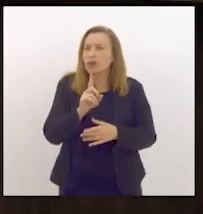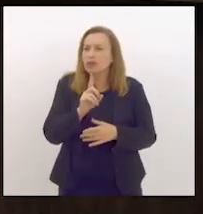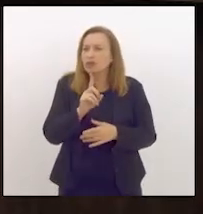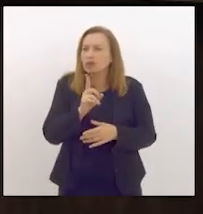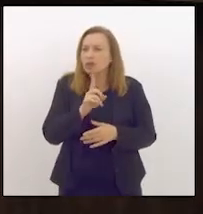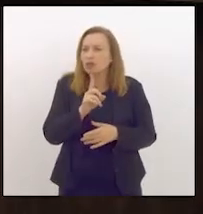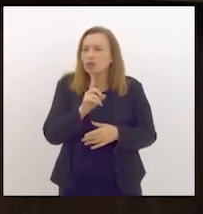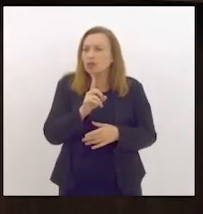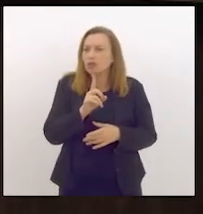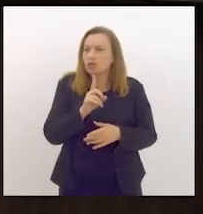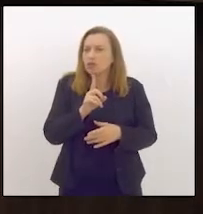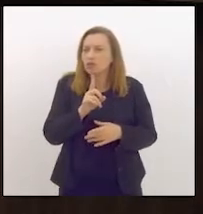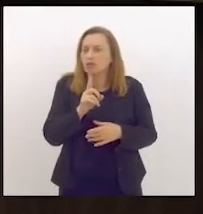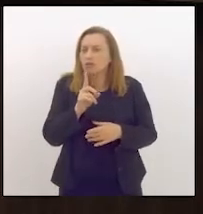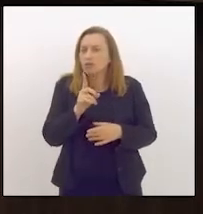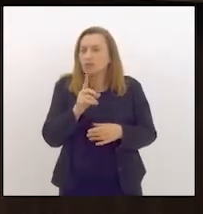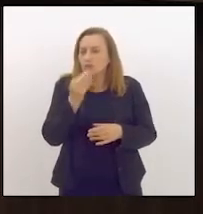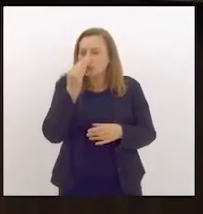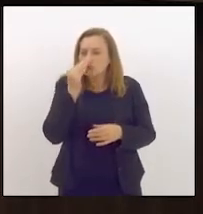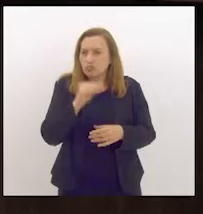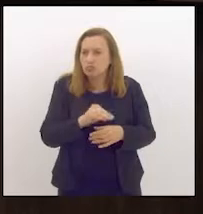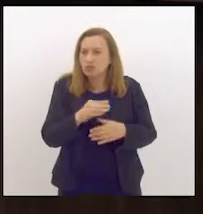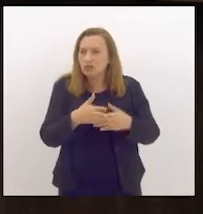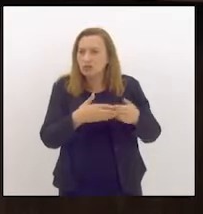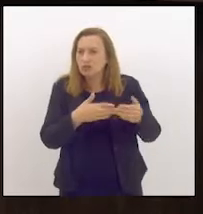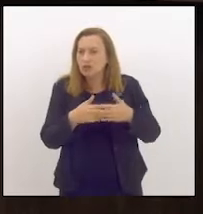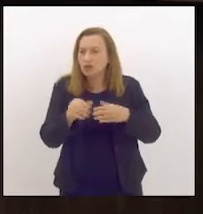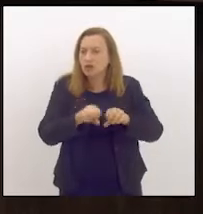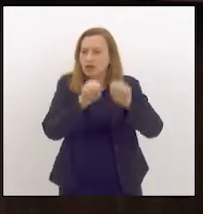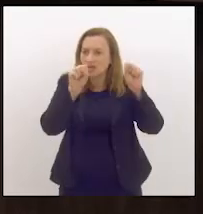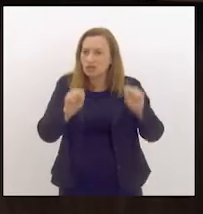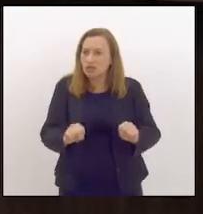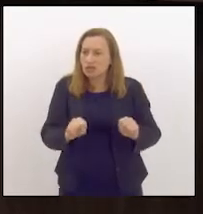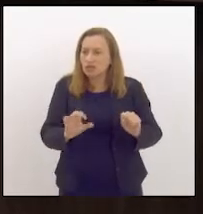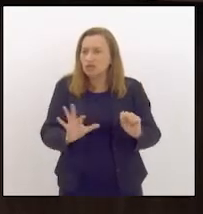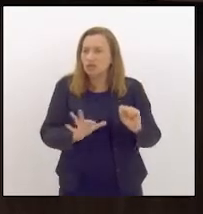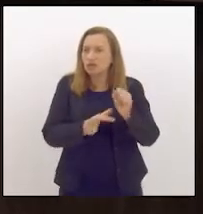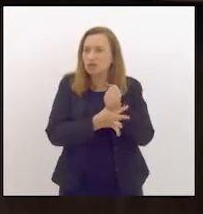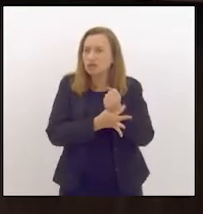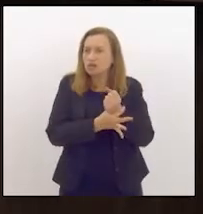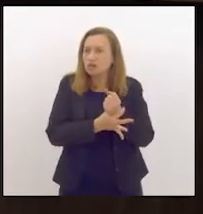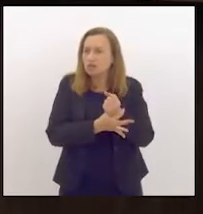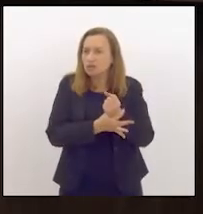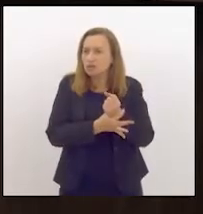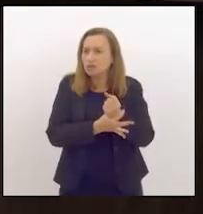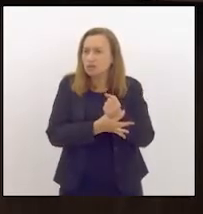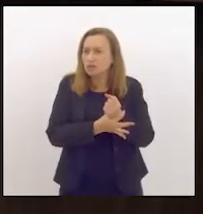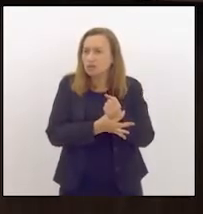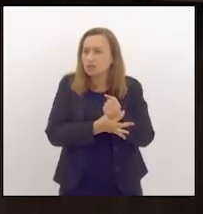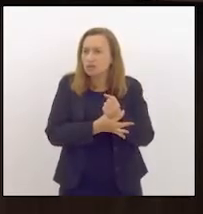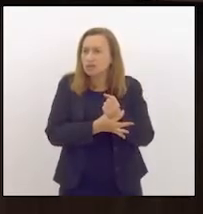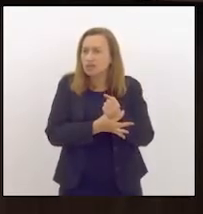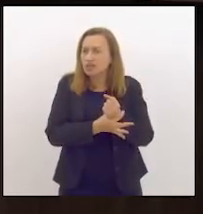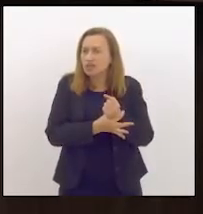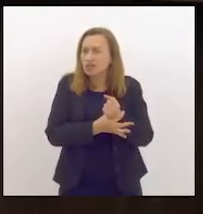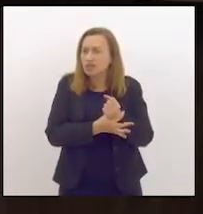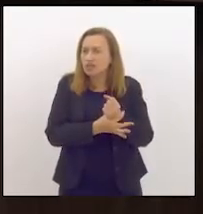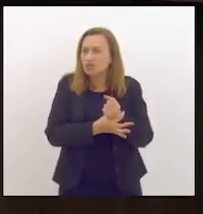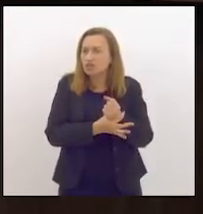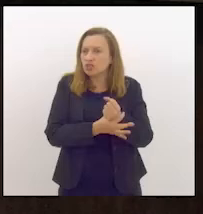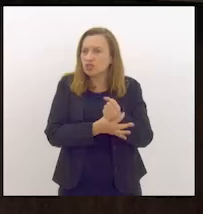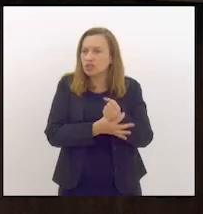não devemos desprezar qualquer sistema de segurança então assim é junto com a